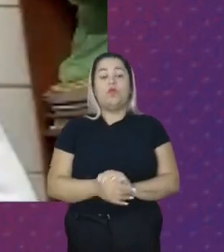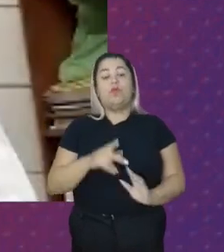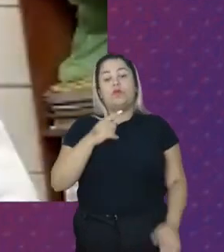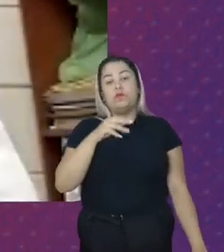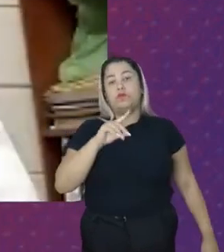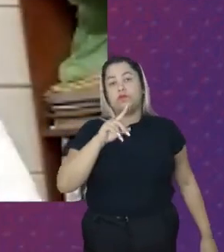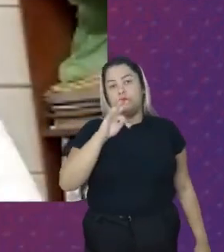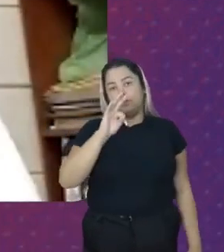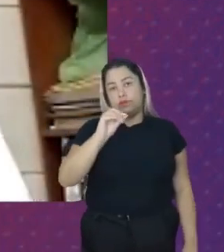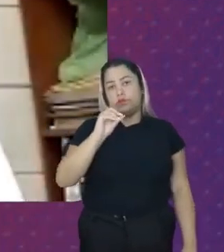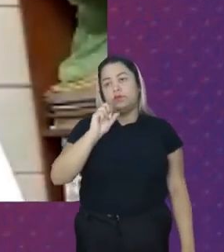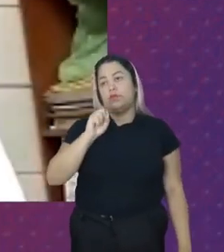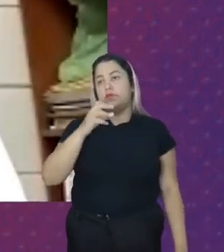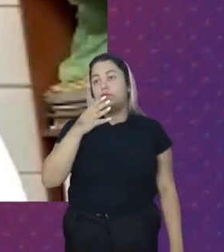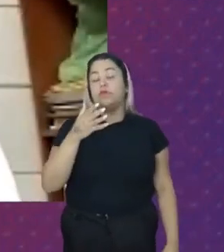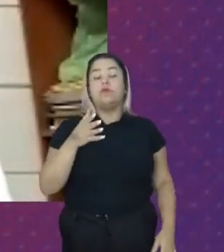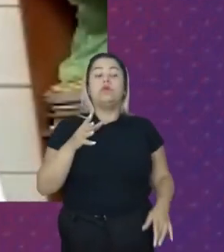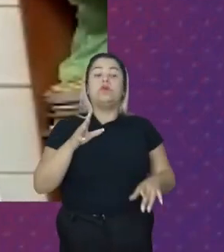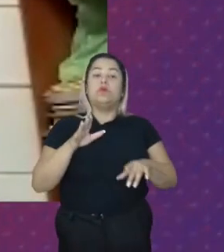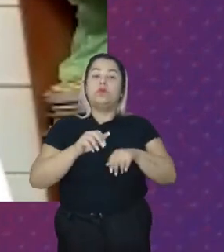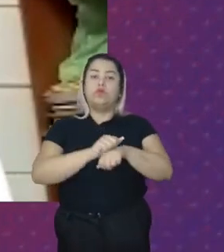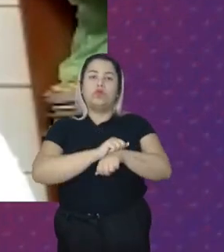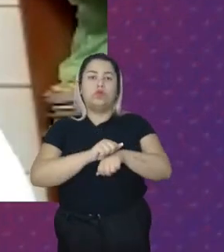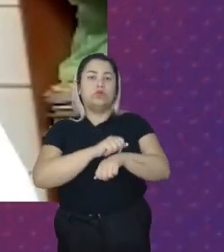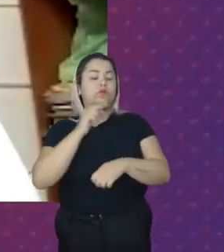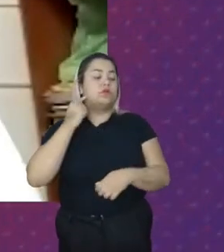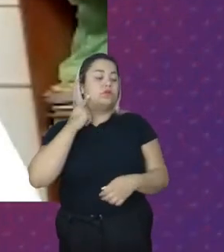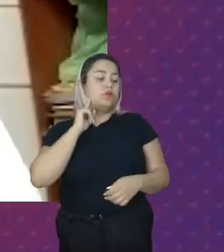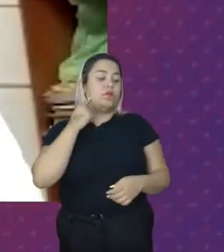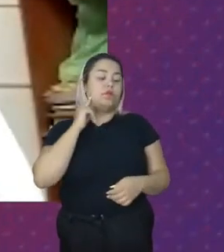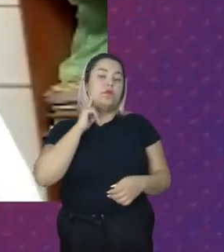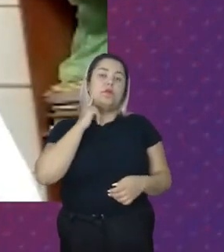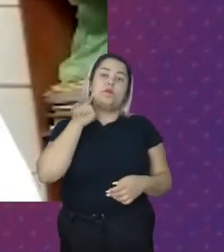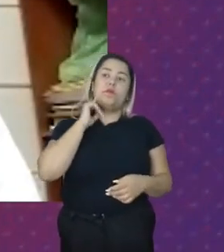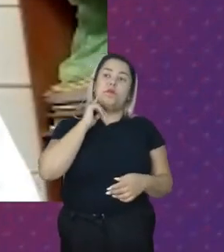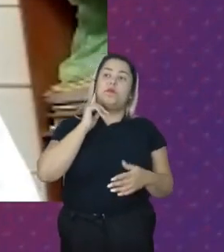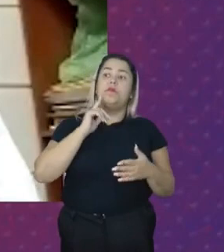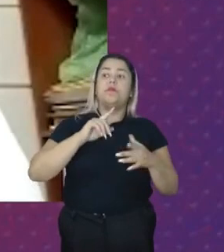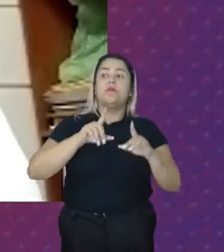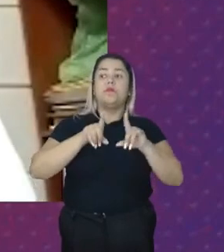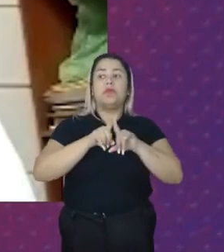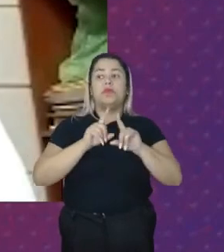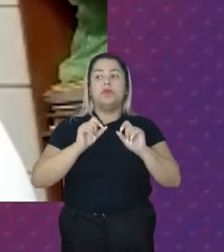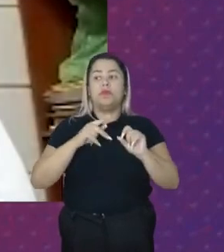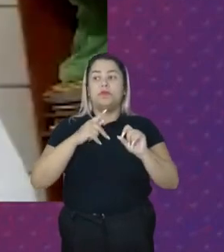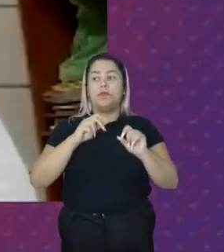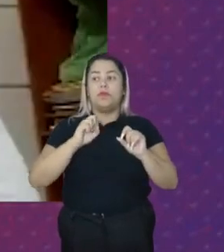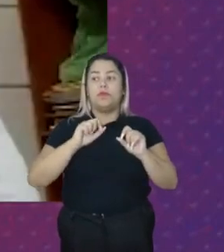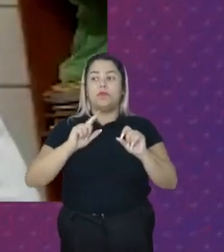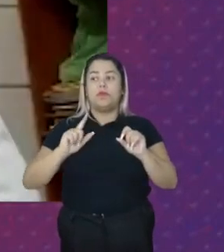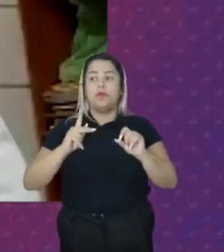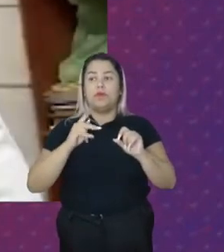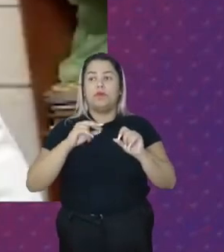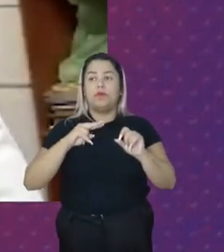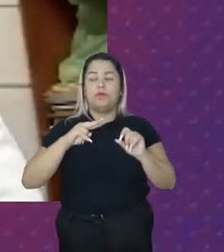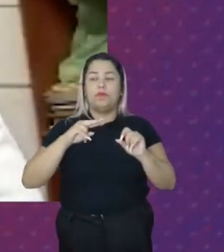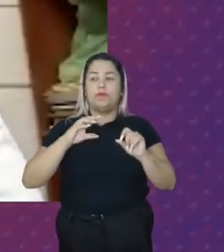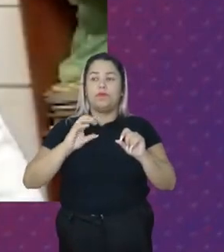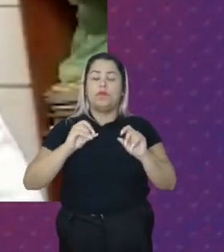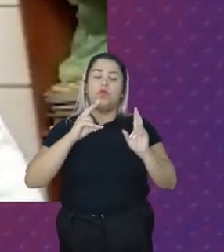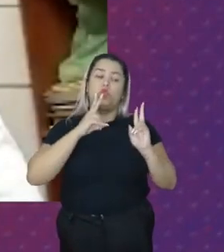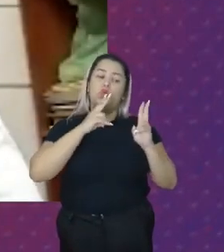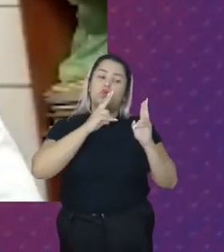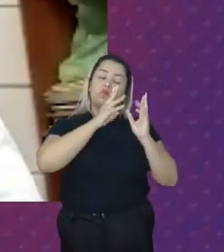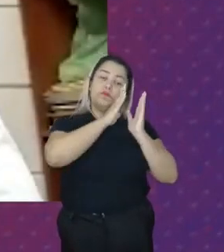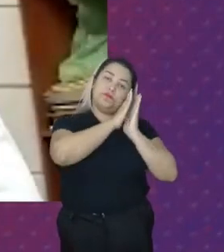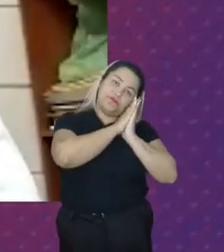higiene Leia-se Sabonete Desodorando Papel higiênico E Se ela Tupisse No local Do